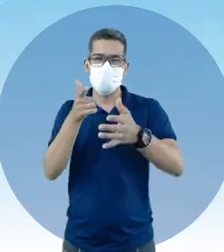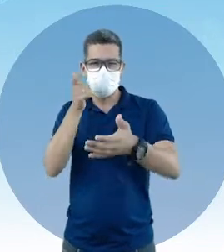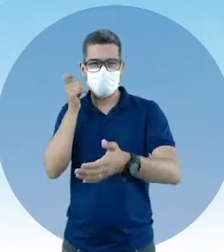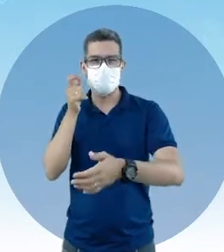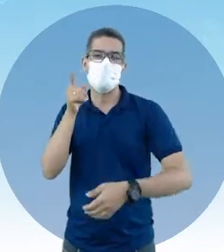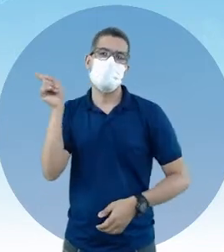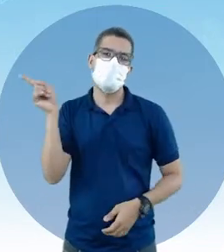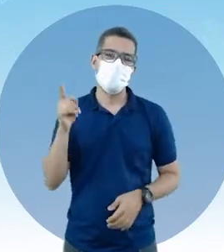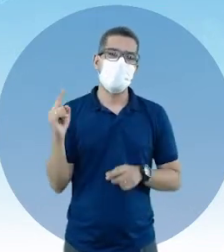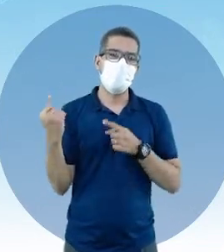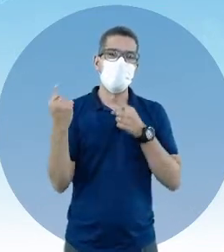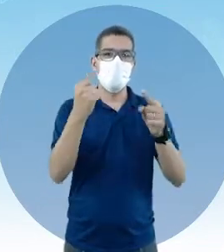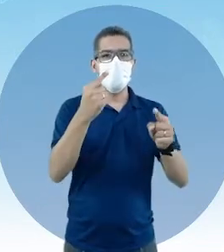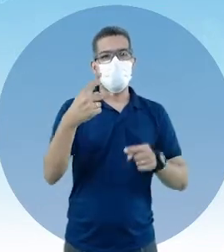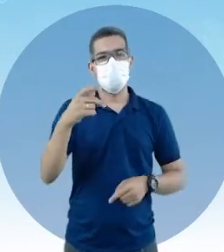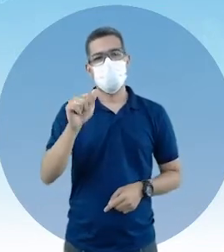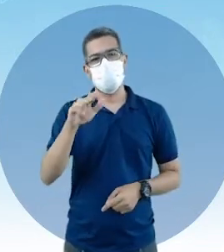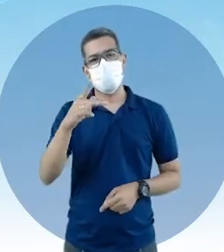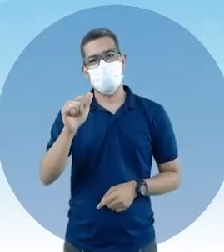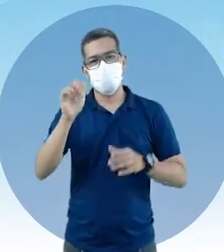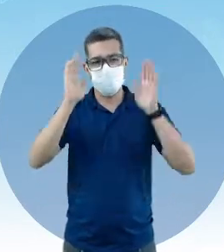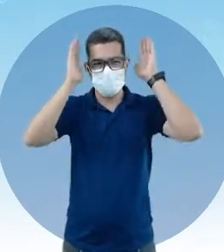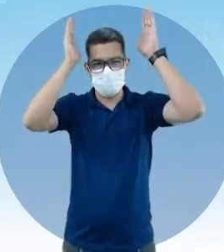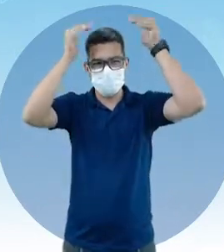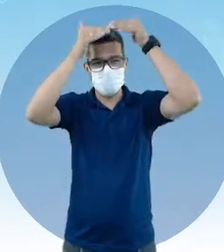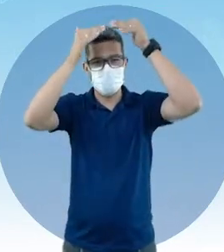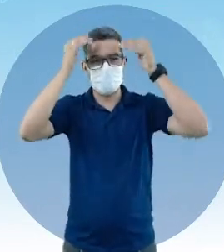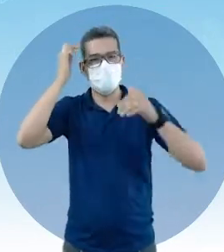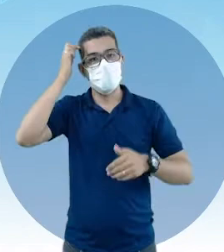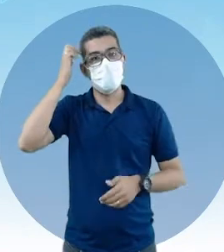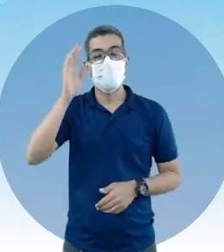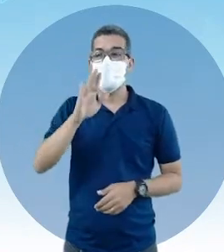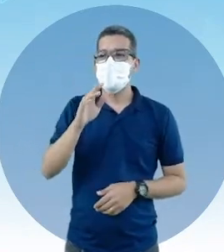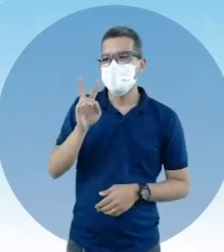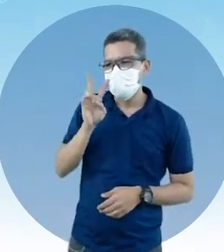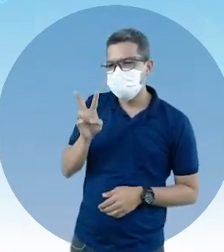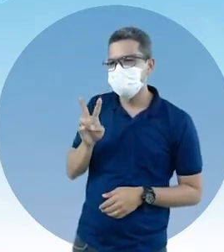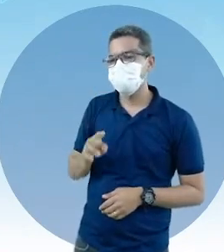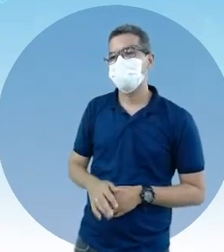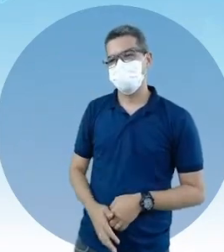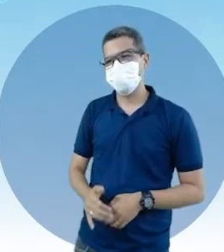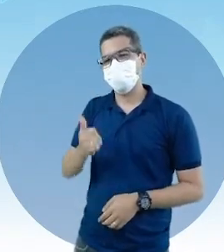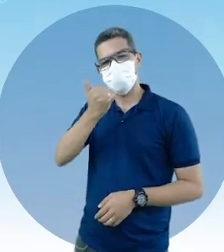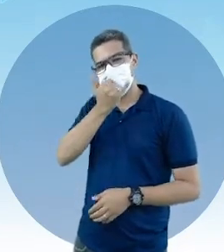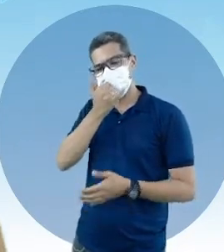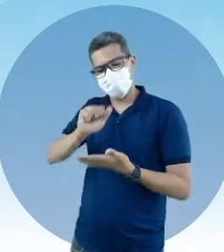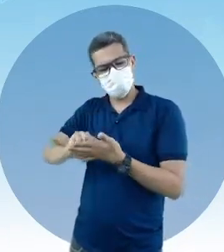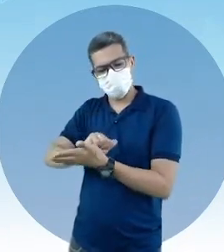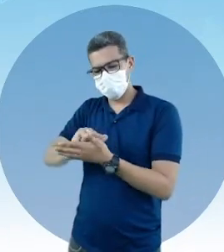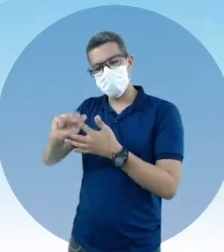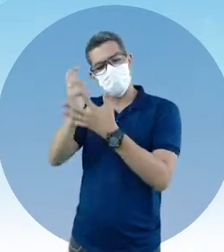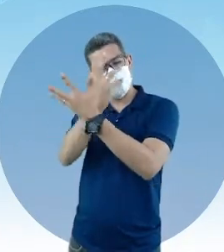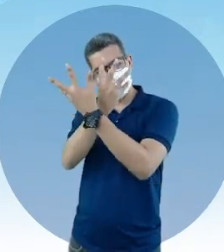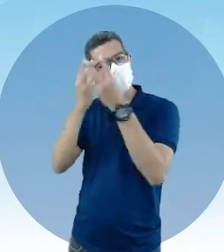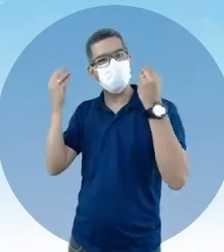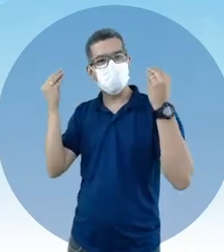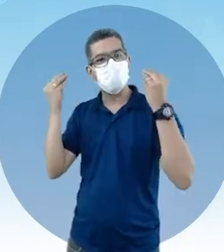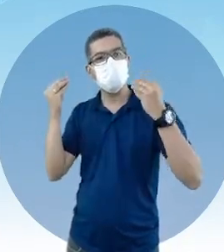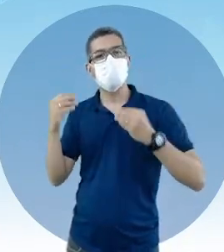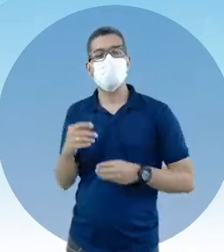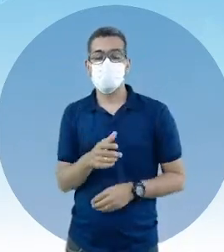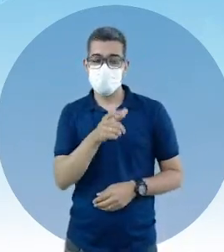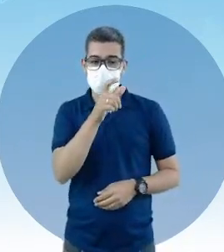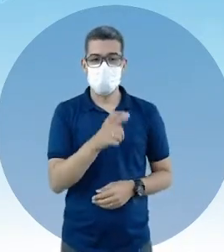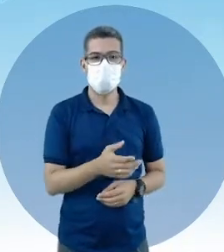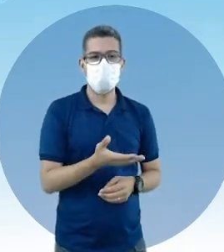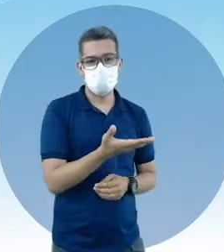atentado ao Papa. Mas lembrar que o Papa o perdoou. É importante isso. Olha aí o perdão que nós devemos ter. E